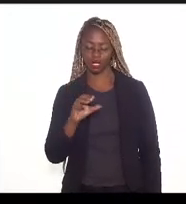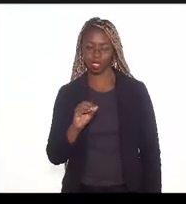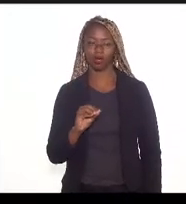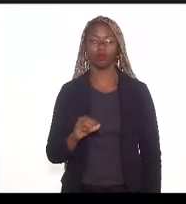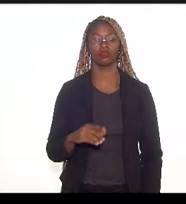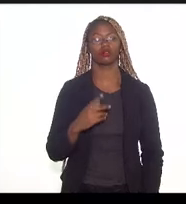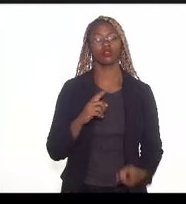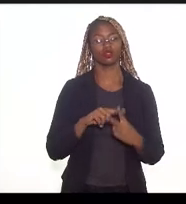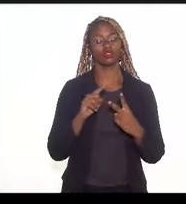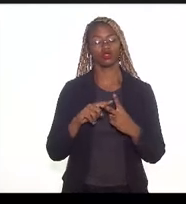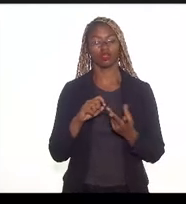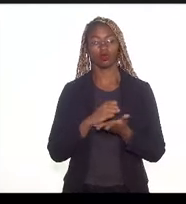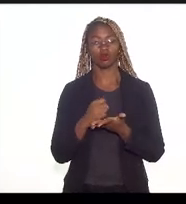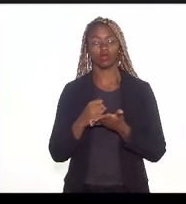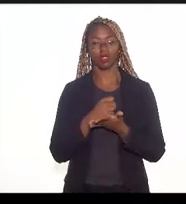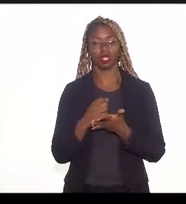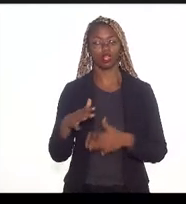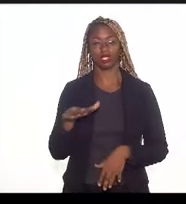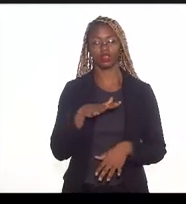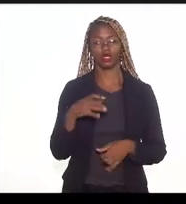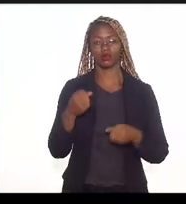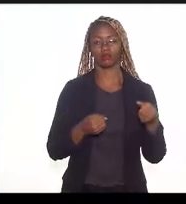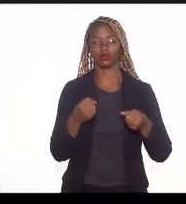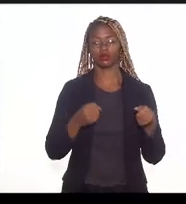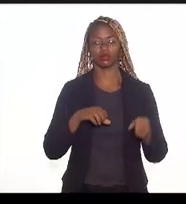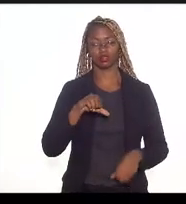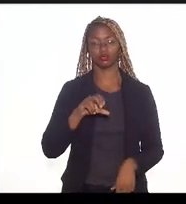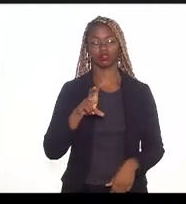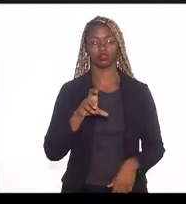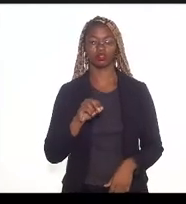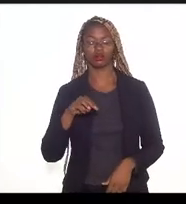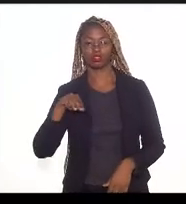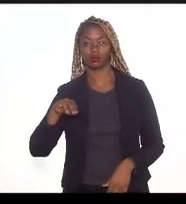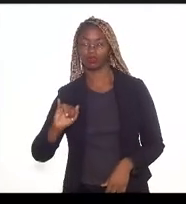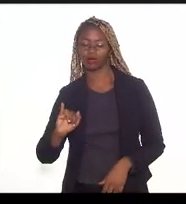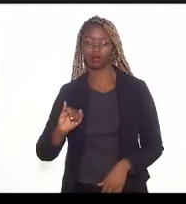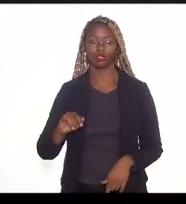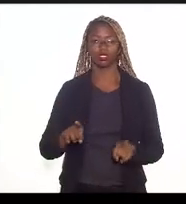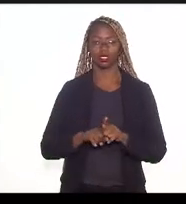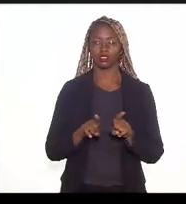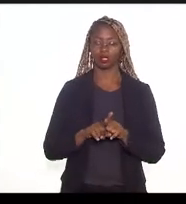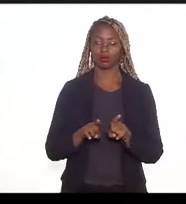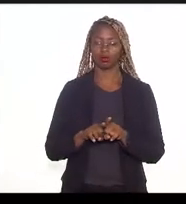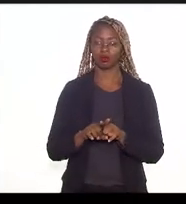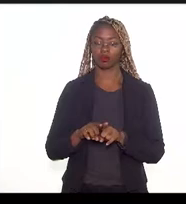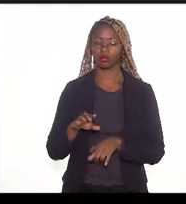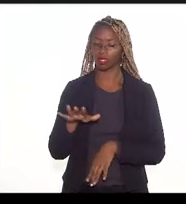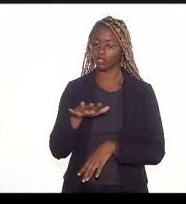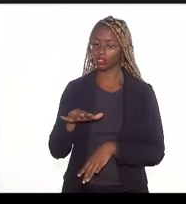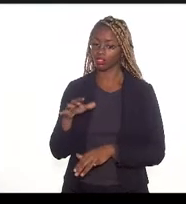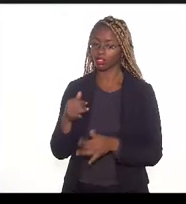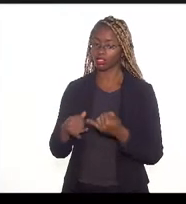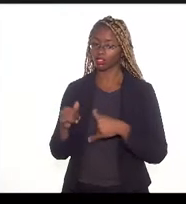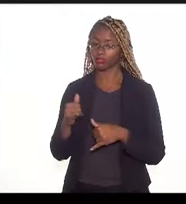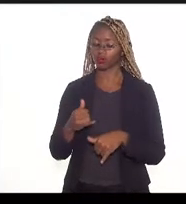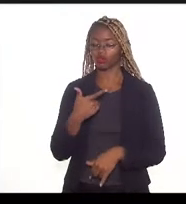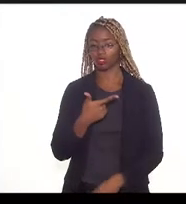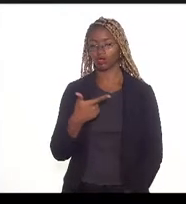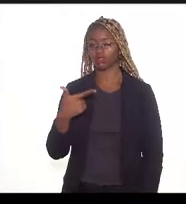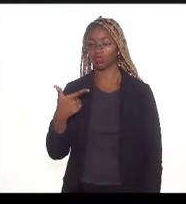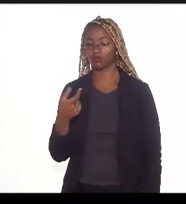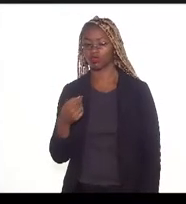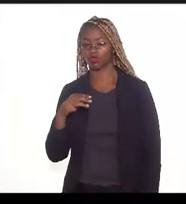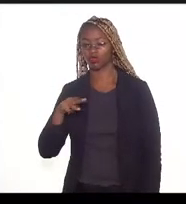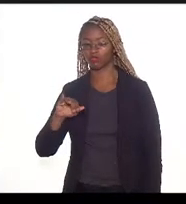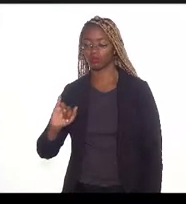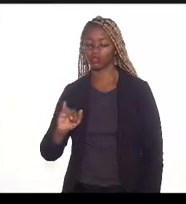2 contratos do setor automobilístico, aproximadamente 950 milhões, e um do setor químico de aproximadamente 222 milhões.